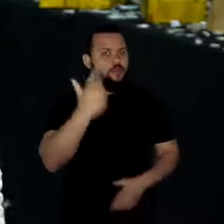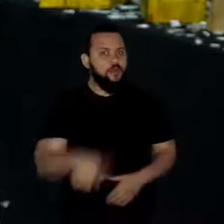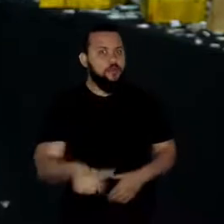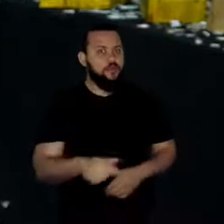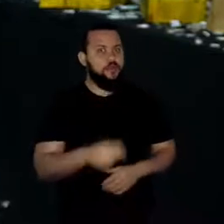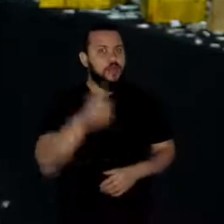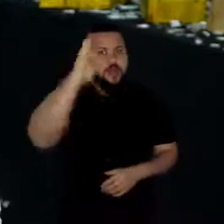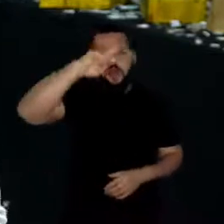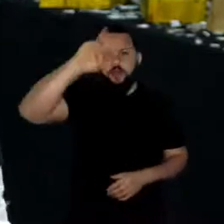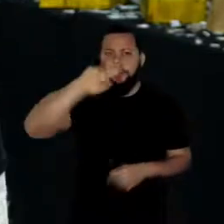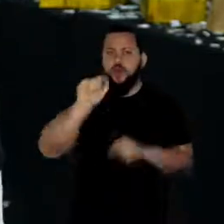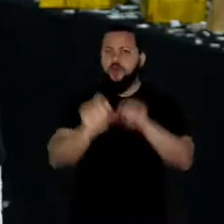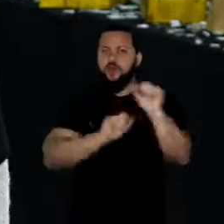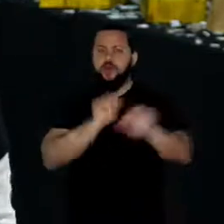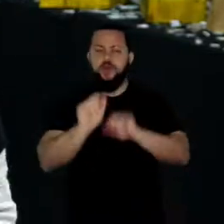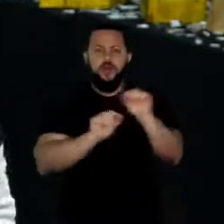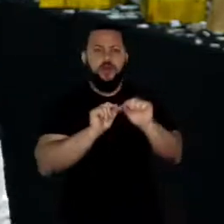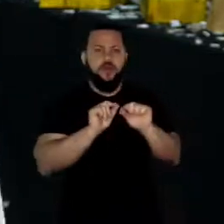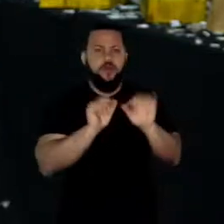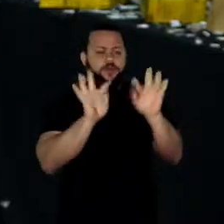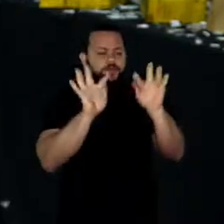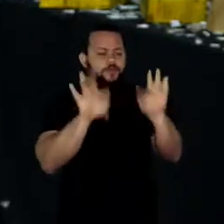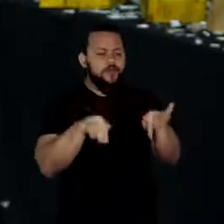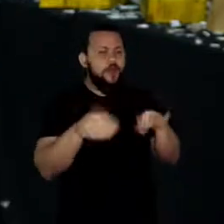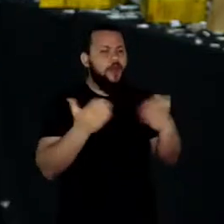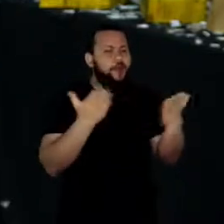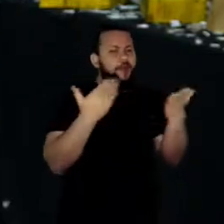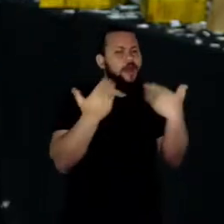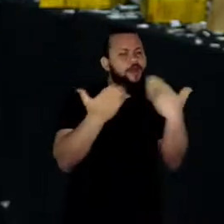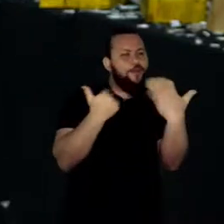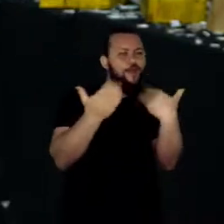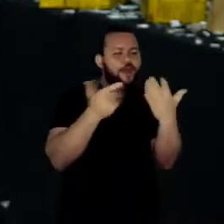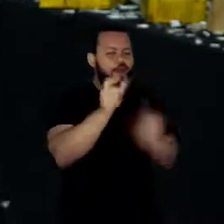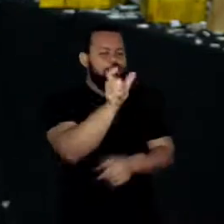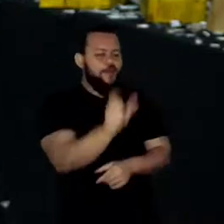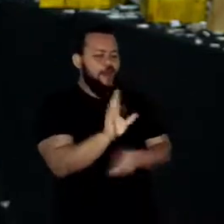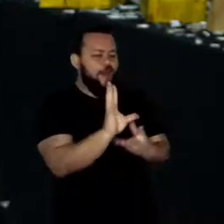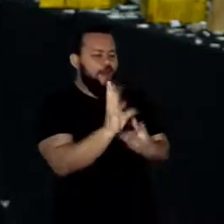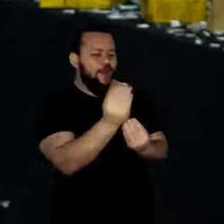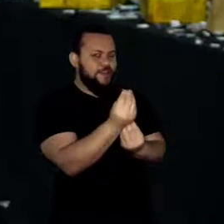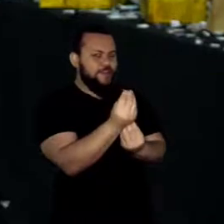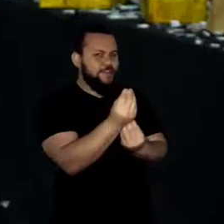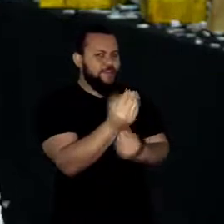que no final a gente sempre tem aquele bate-papo gostoso com o artista.